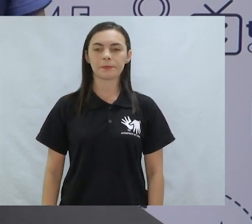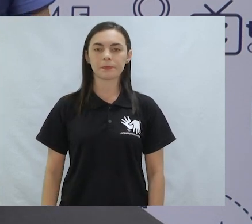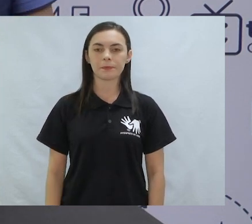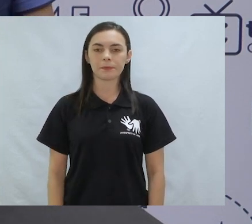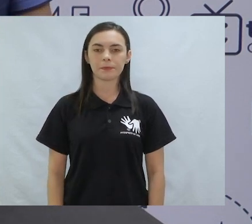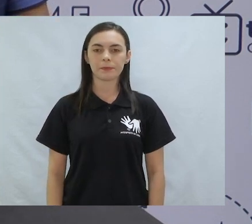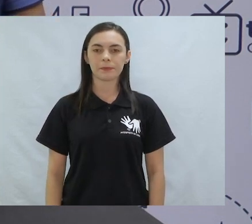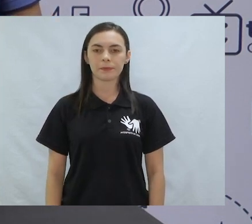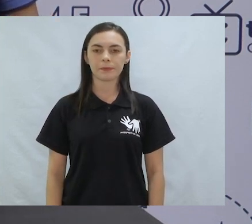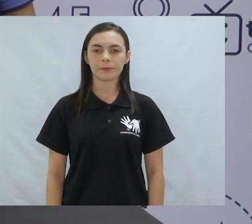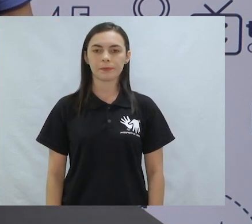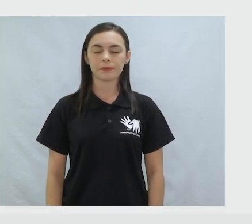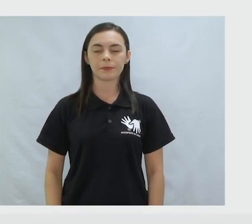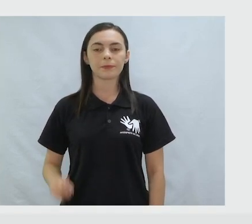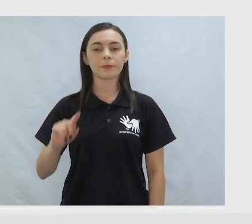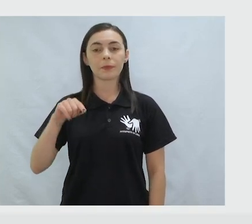bem.